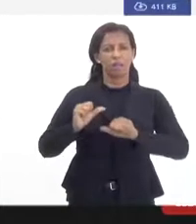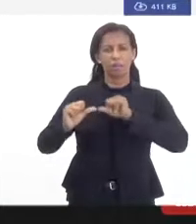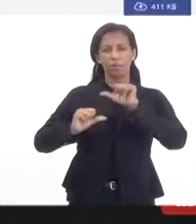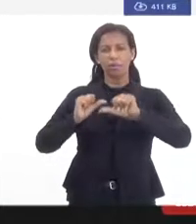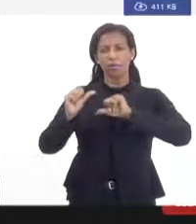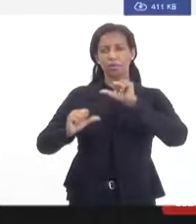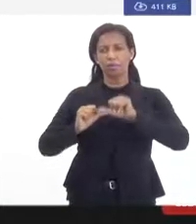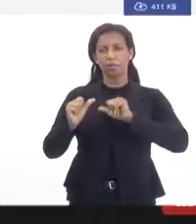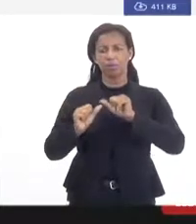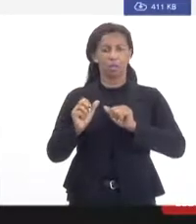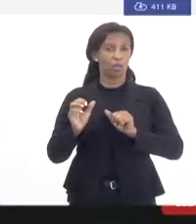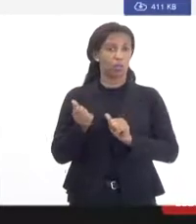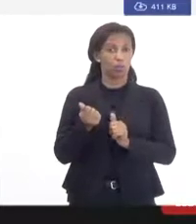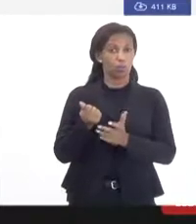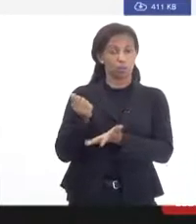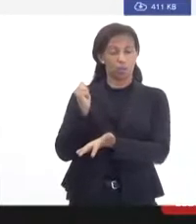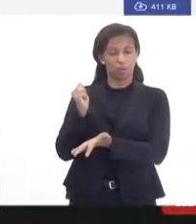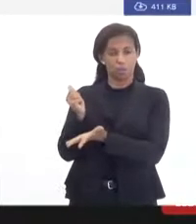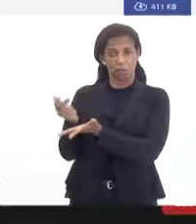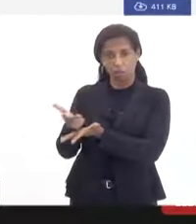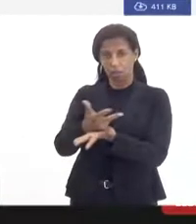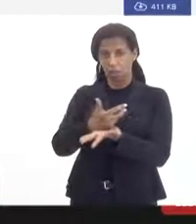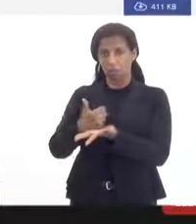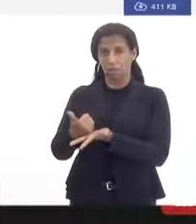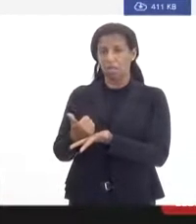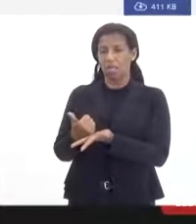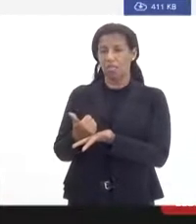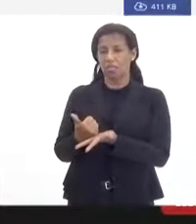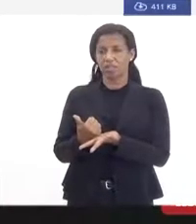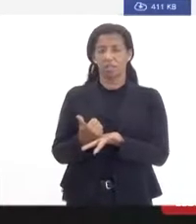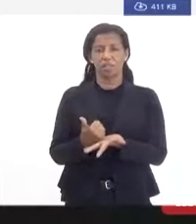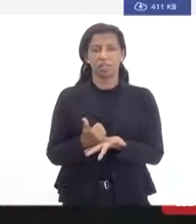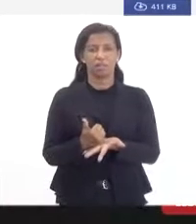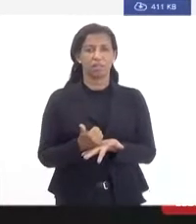dívida ativa, nem da área tributária, e é por isso que